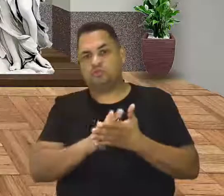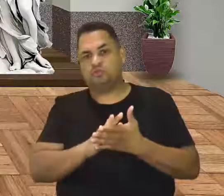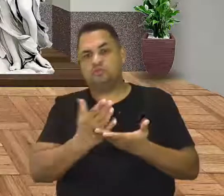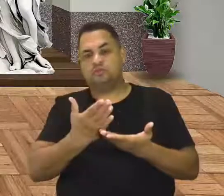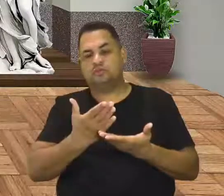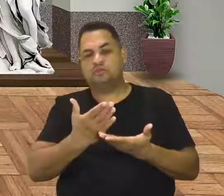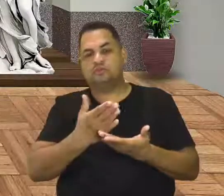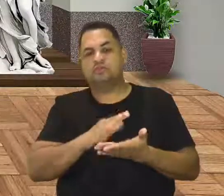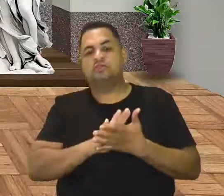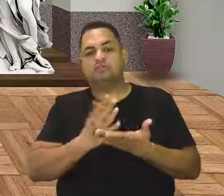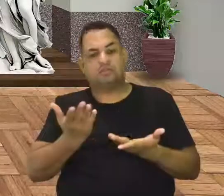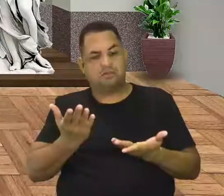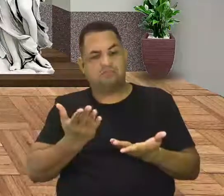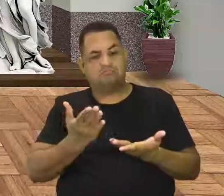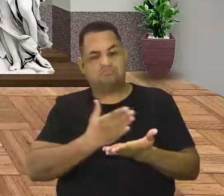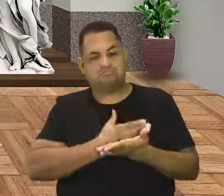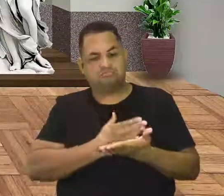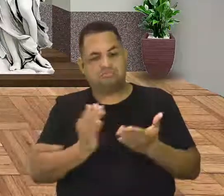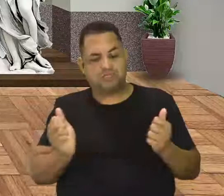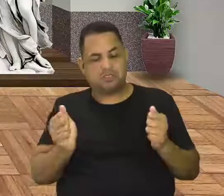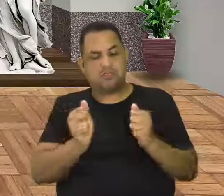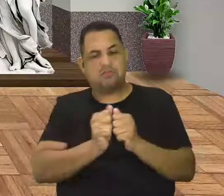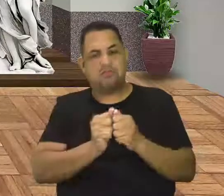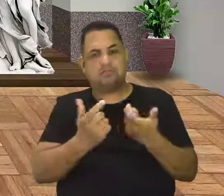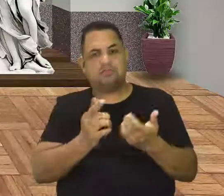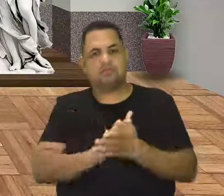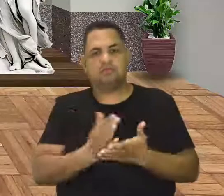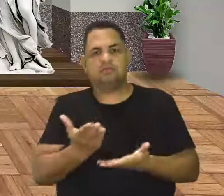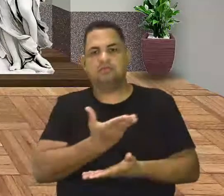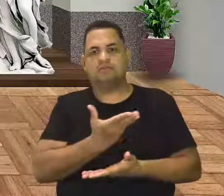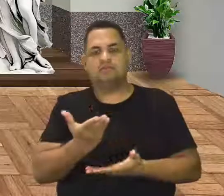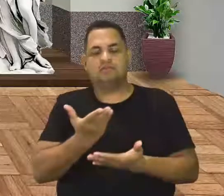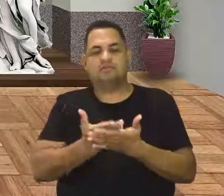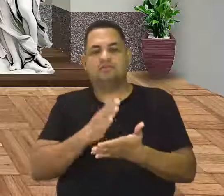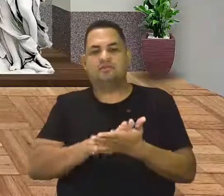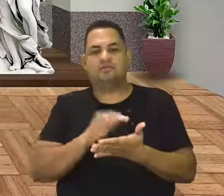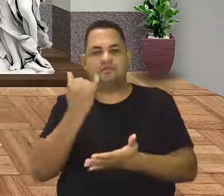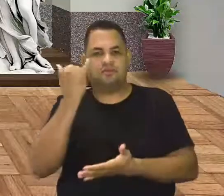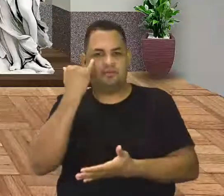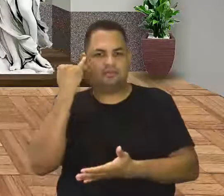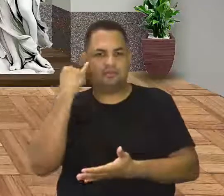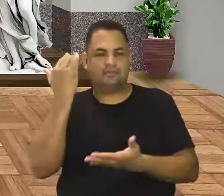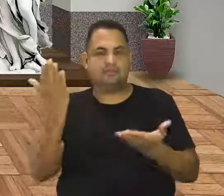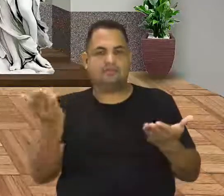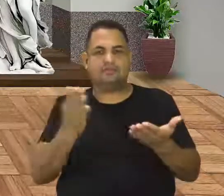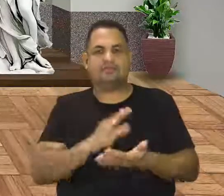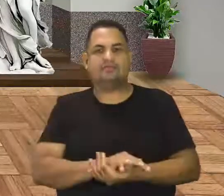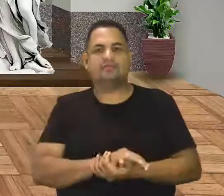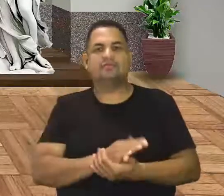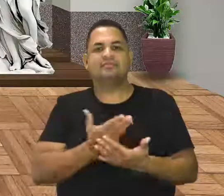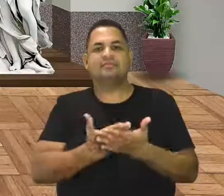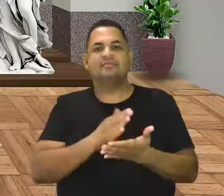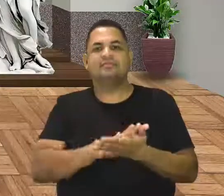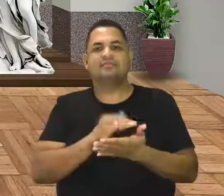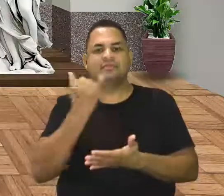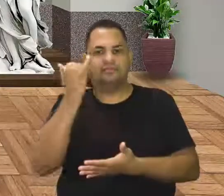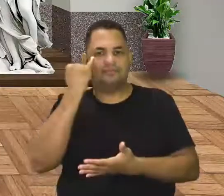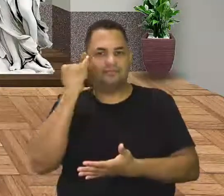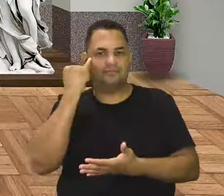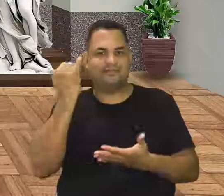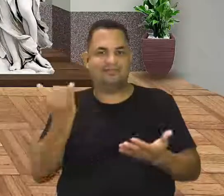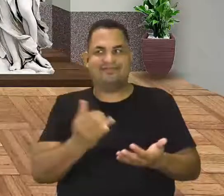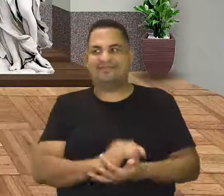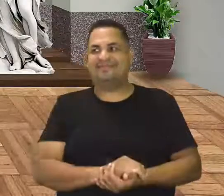estão se aproximando Tá certo parado de hoje claro que do meu lado tem o nosso intérprete só meu como é que é Nossa intérprete